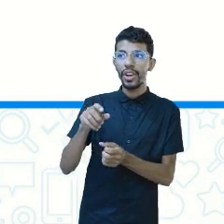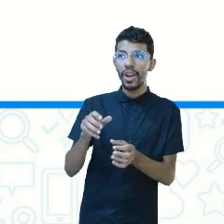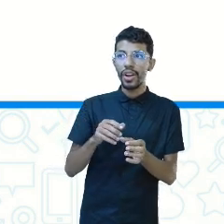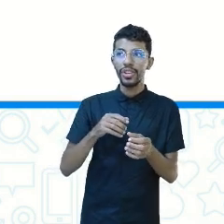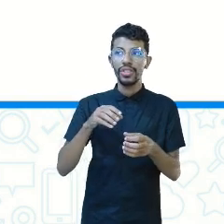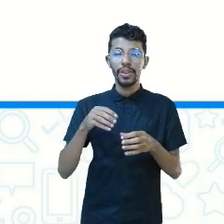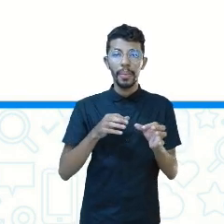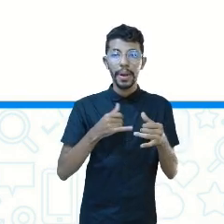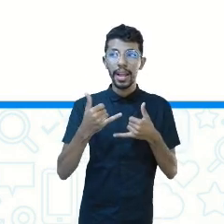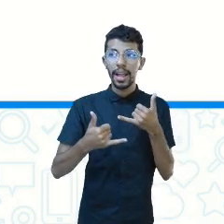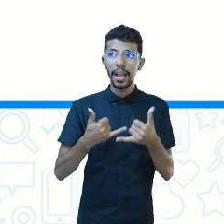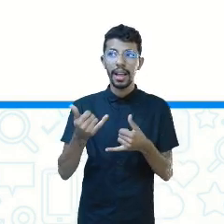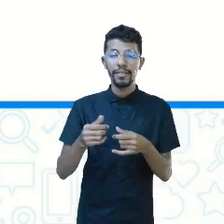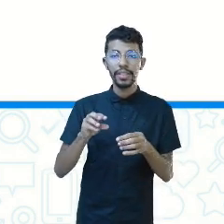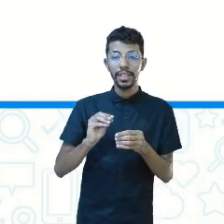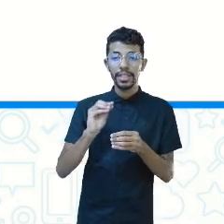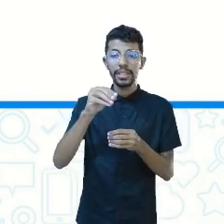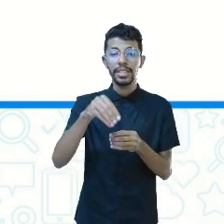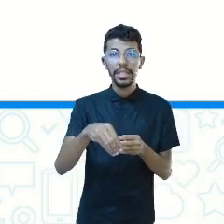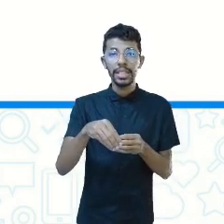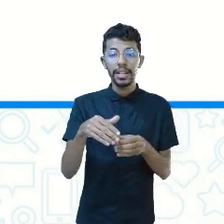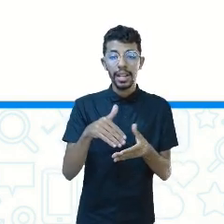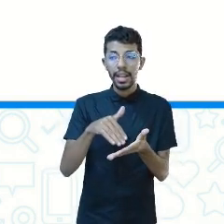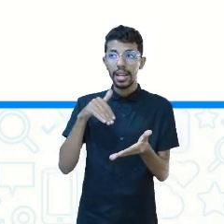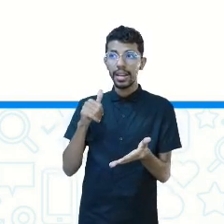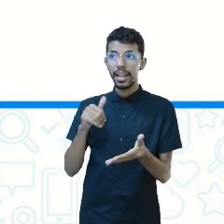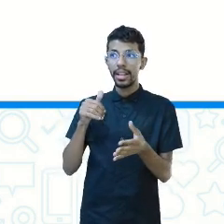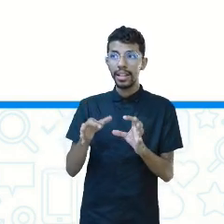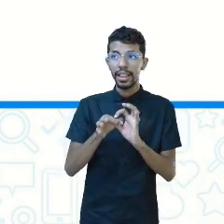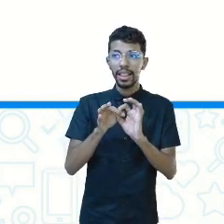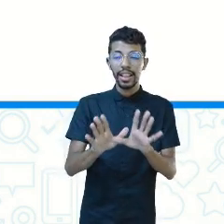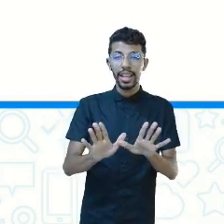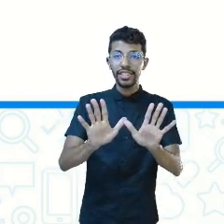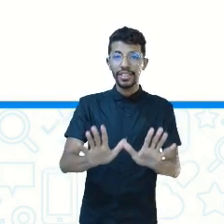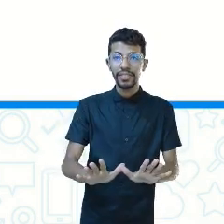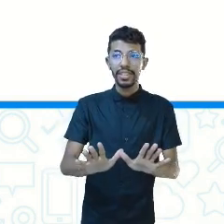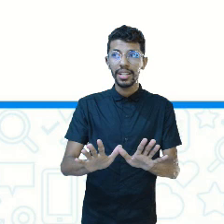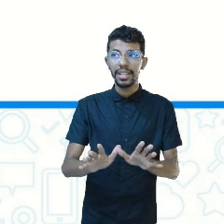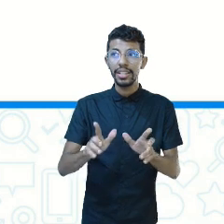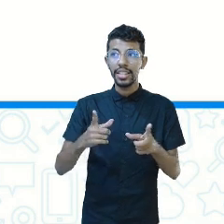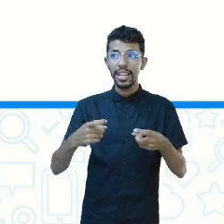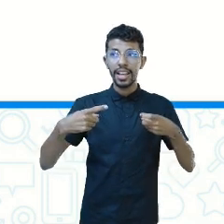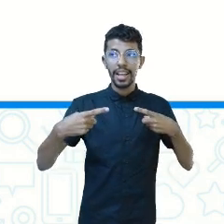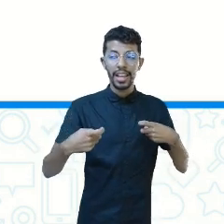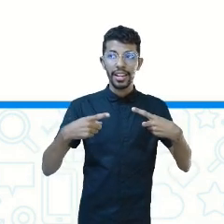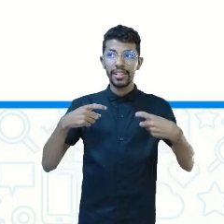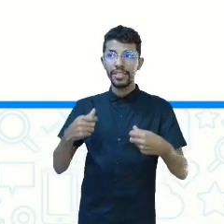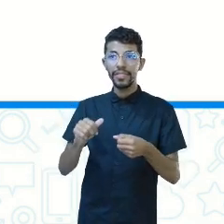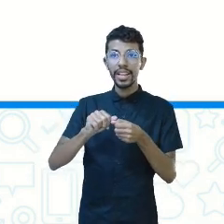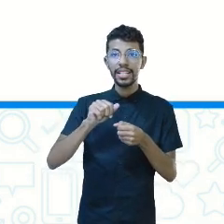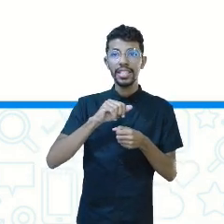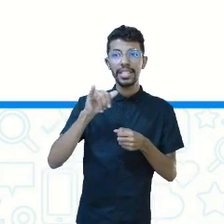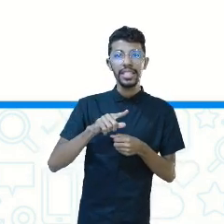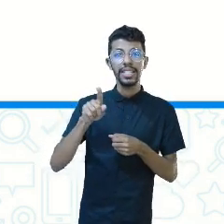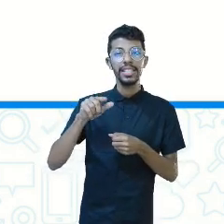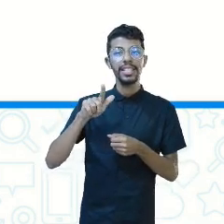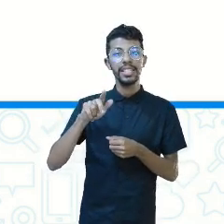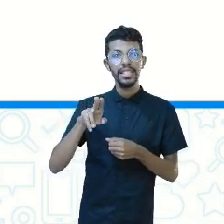caxangá, tira, põe, deixa ficar. Guerreiros com guerreiros